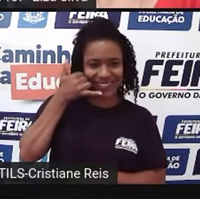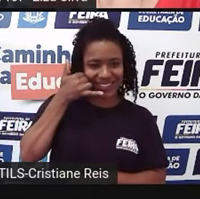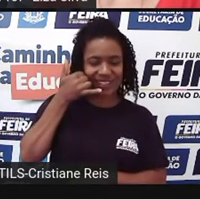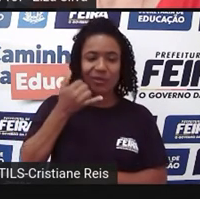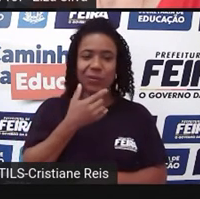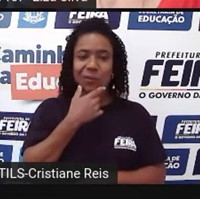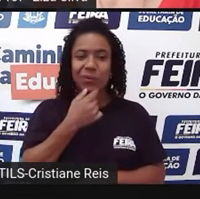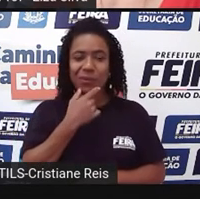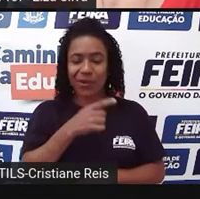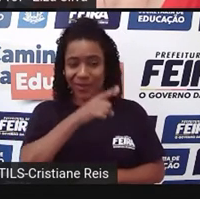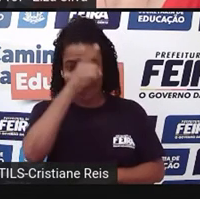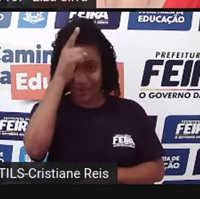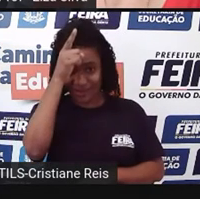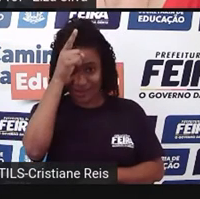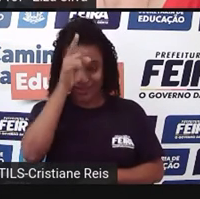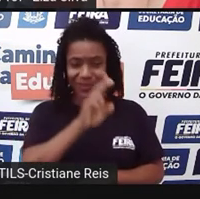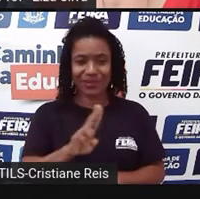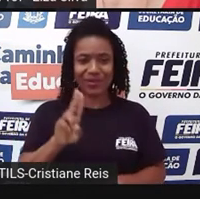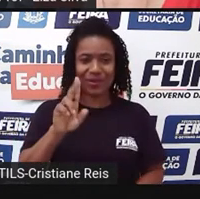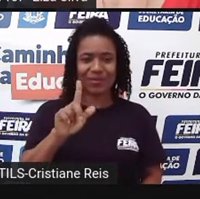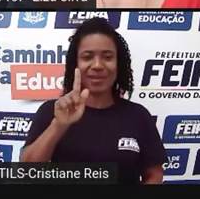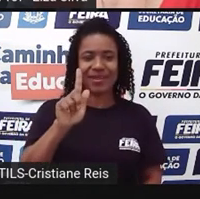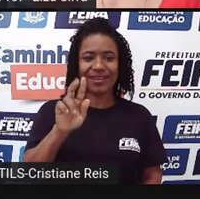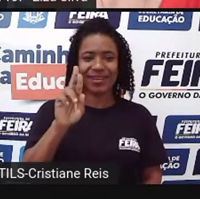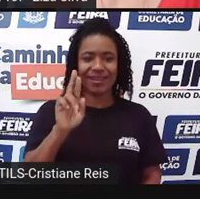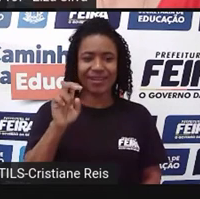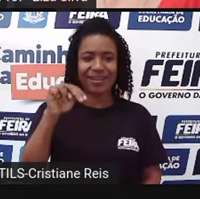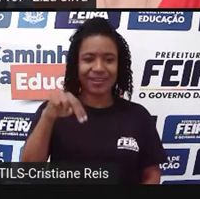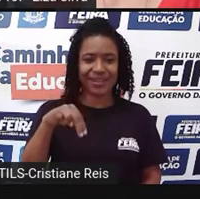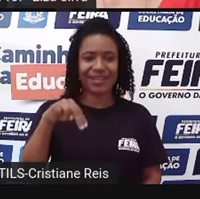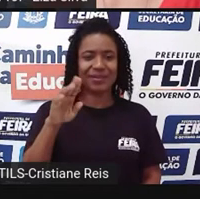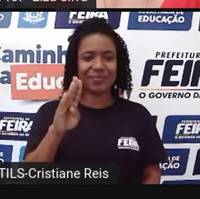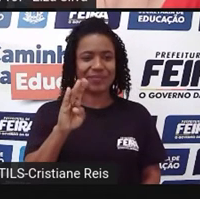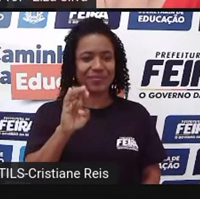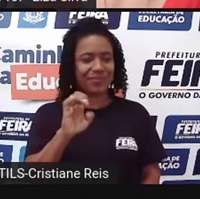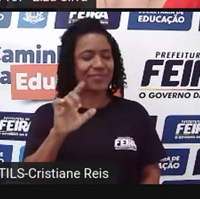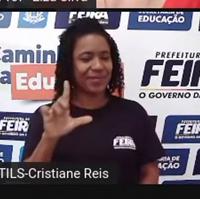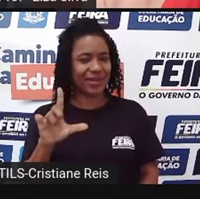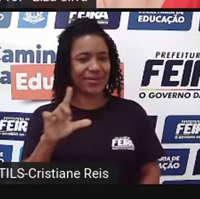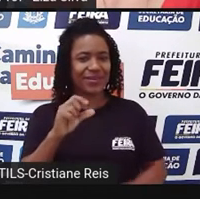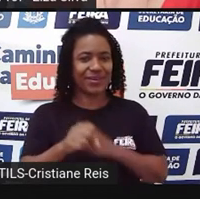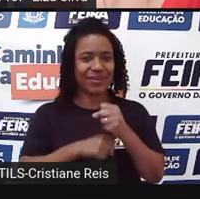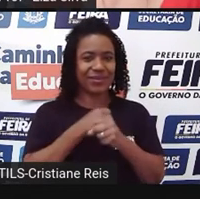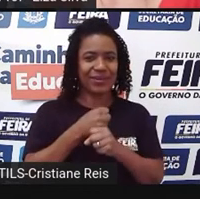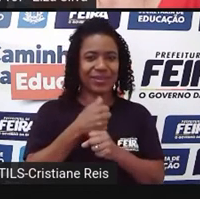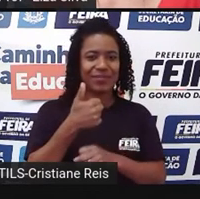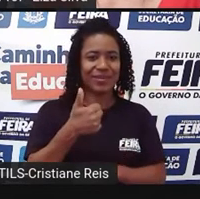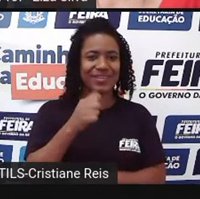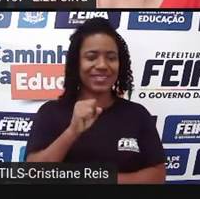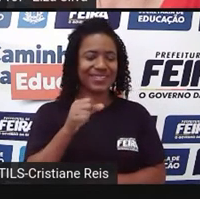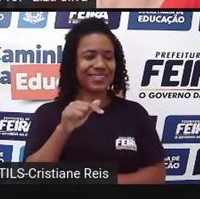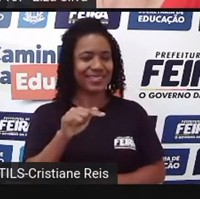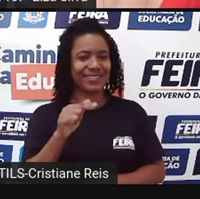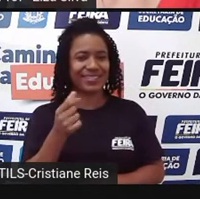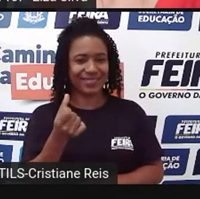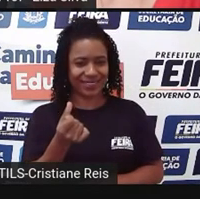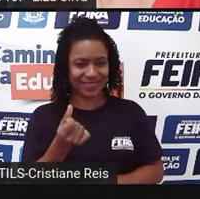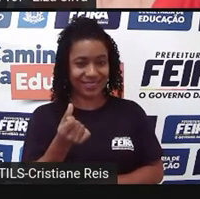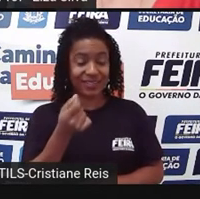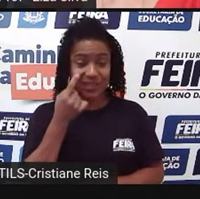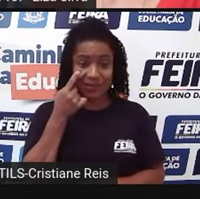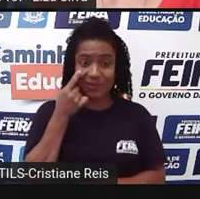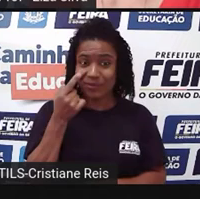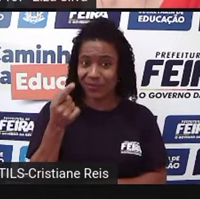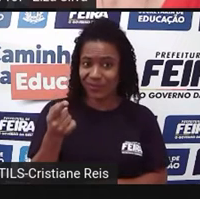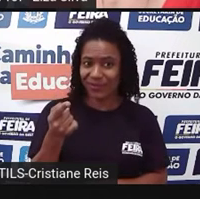por Alexander Graham Bell em 1876 next one próximo evento